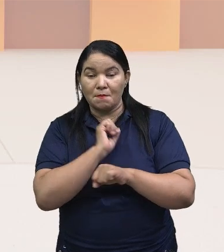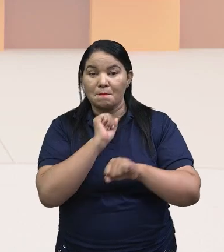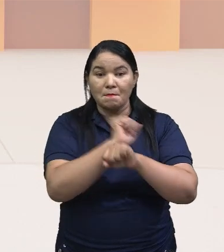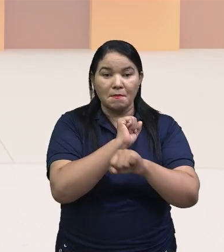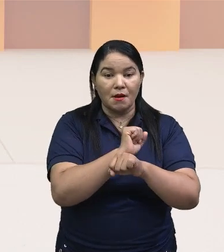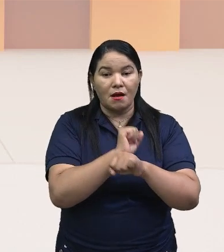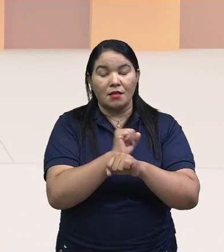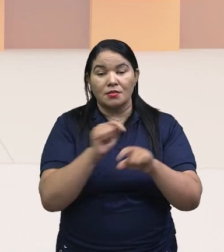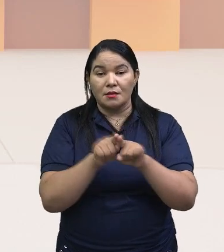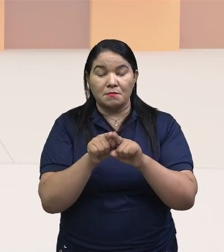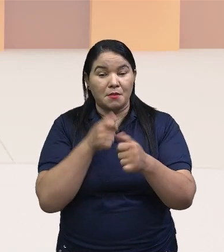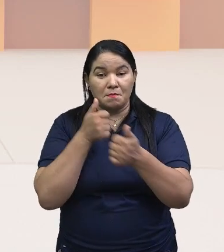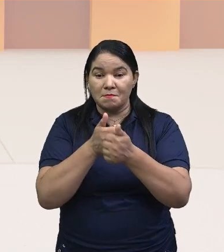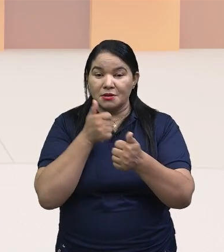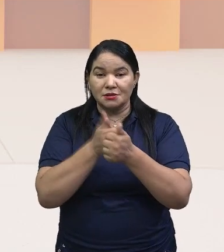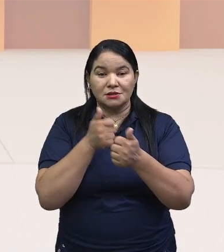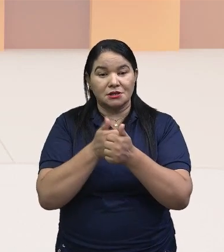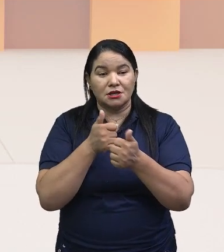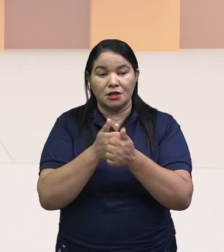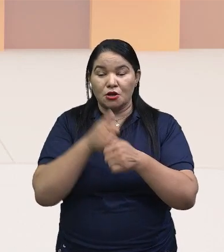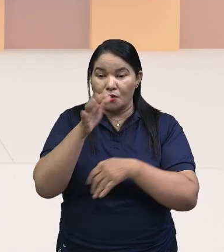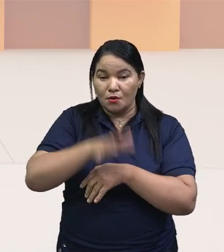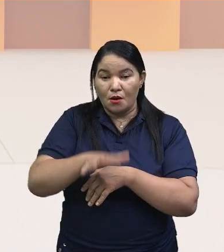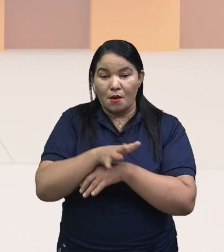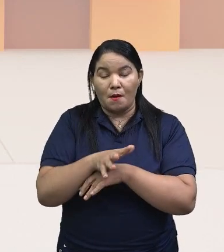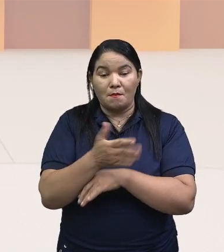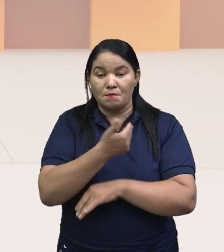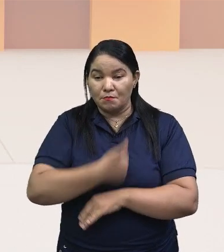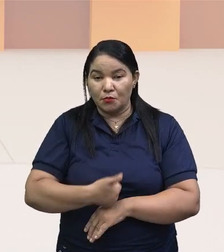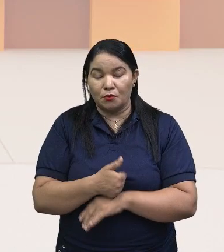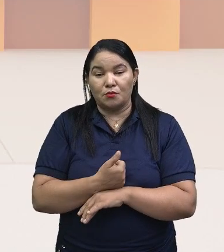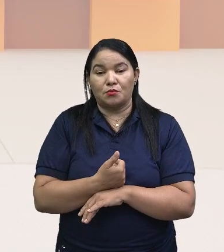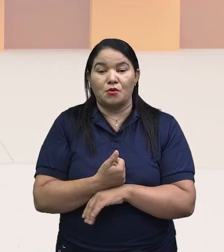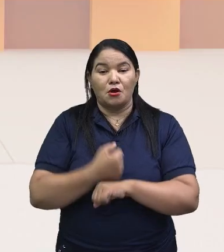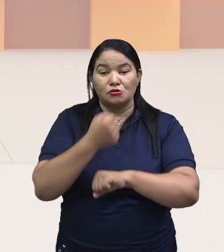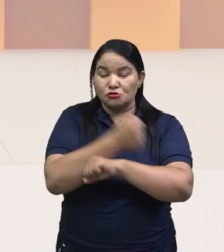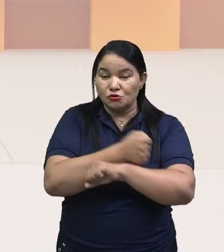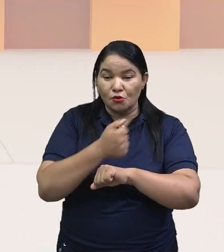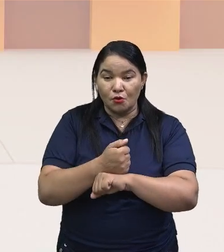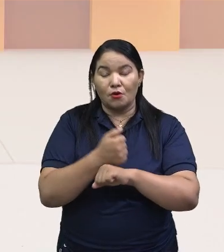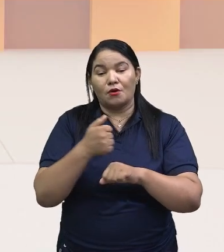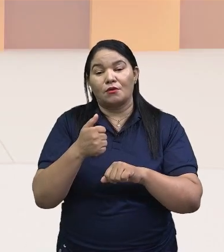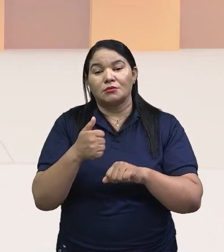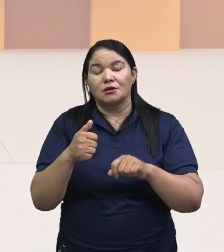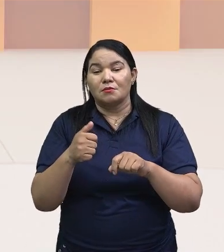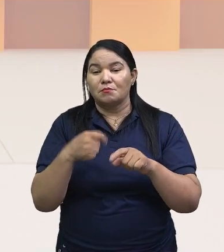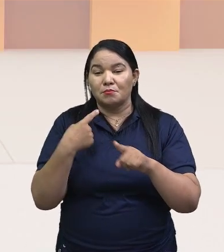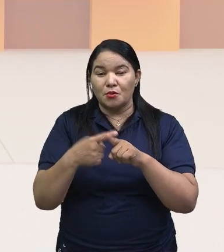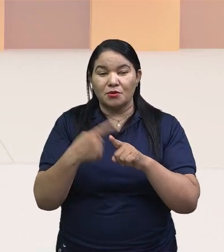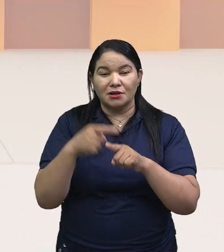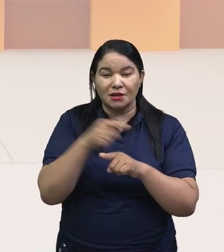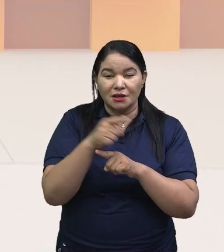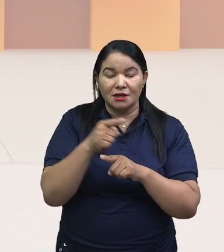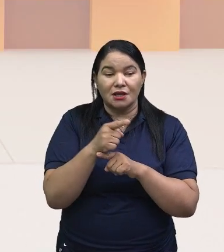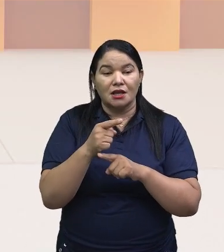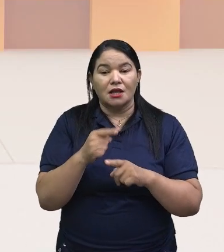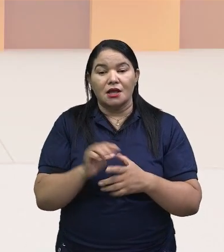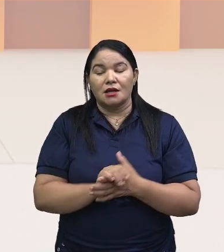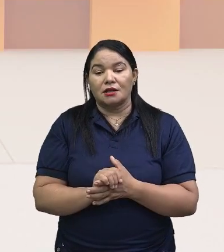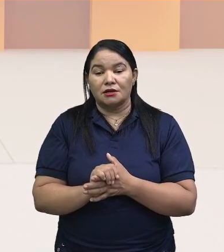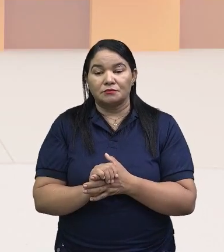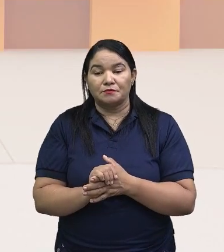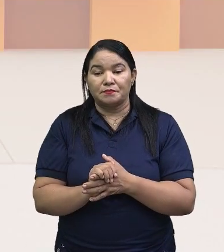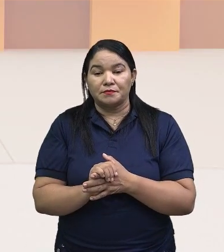é perseguida em ambientes públicos, como shoppings, por ser suspeitos de algum delito.